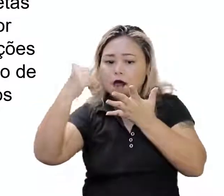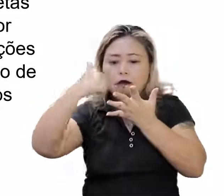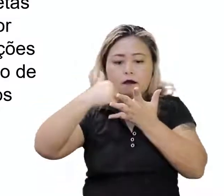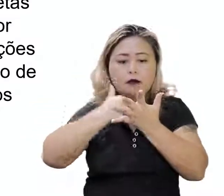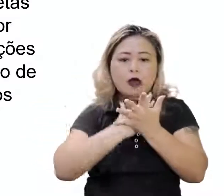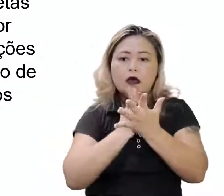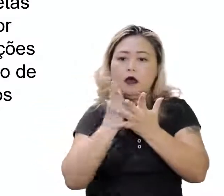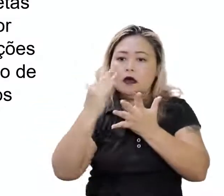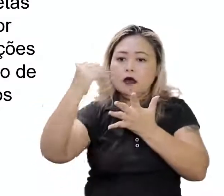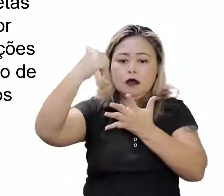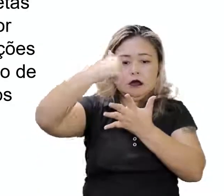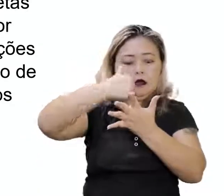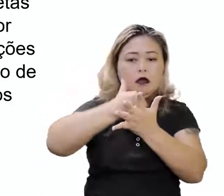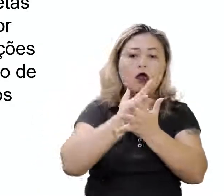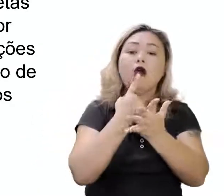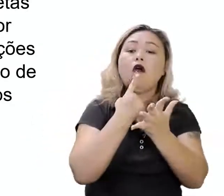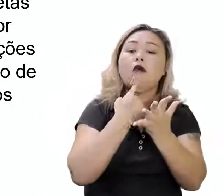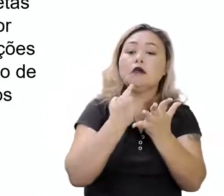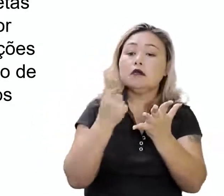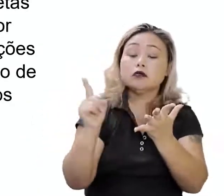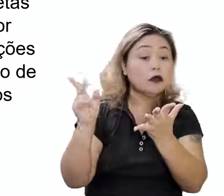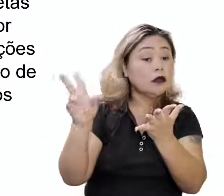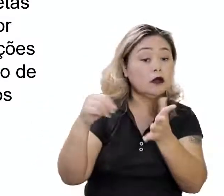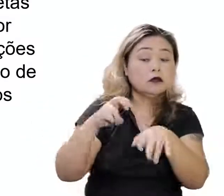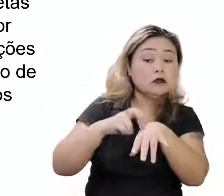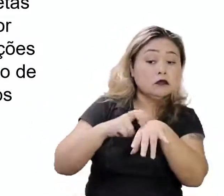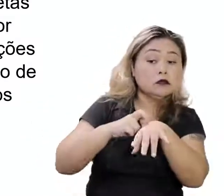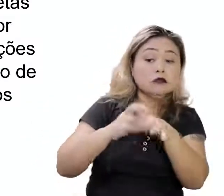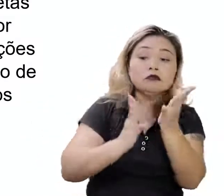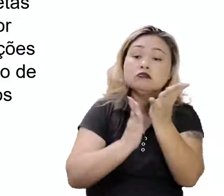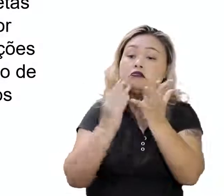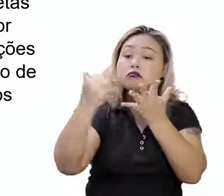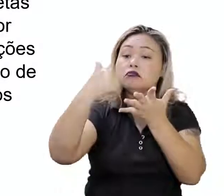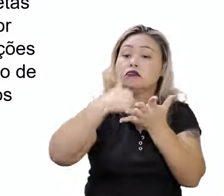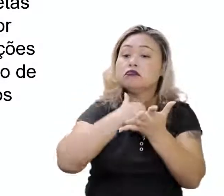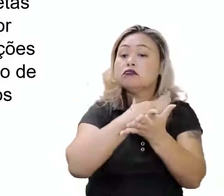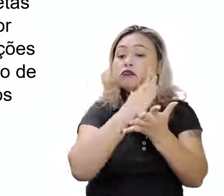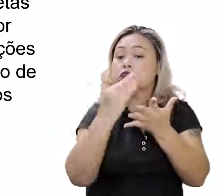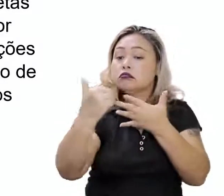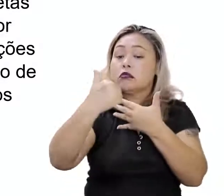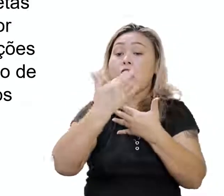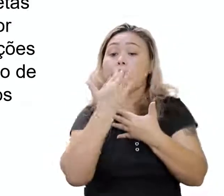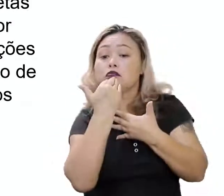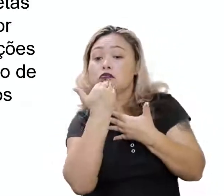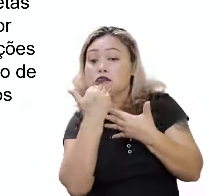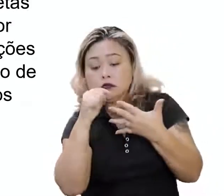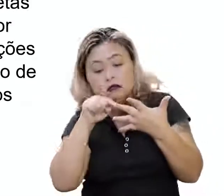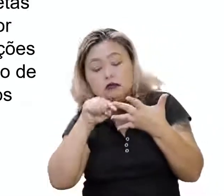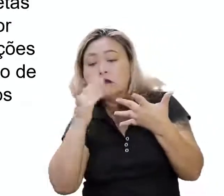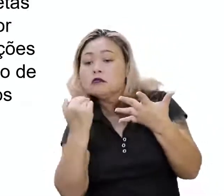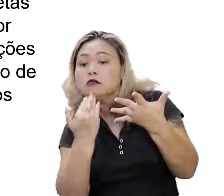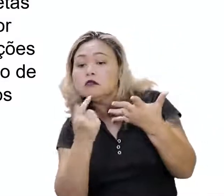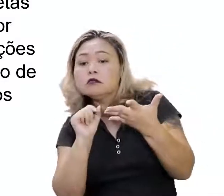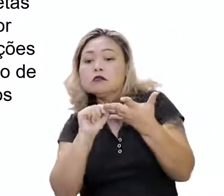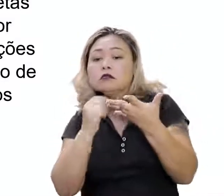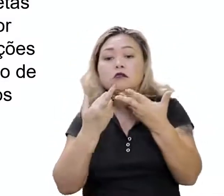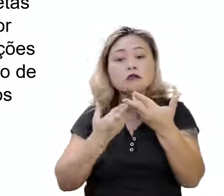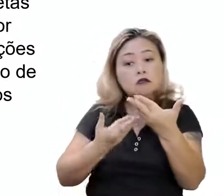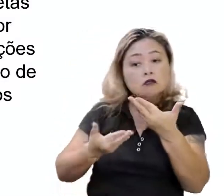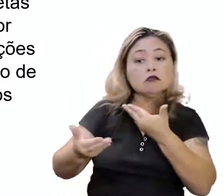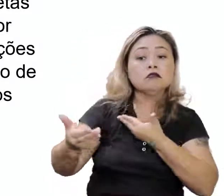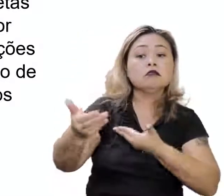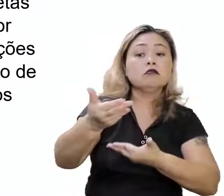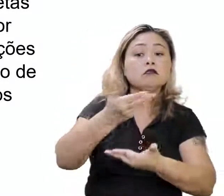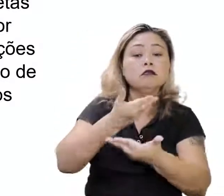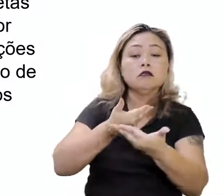esse verdinho? Representam de onde para onde esse organismo vai servir de alimento para o outro. Devido ao maior número de interações